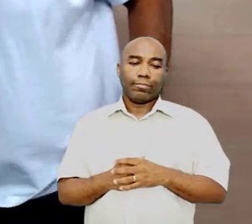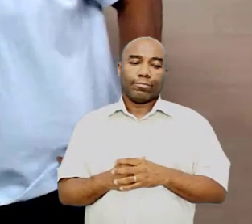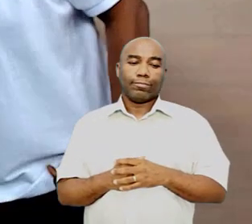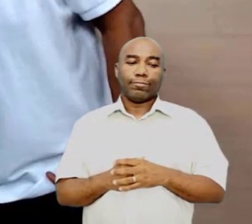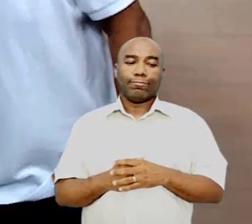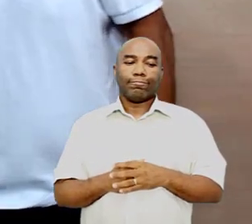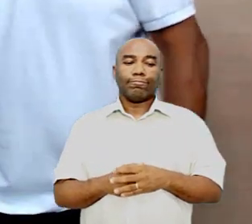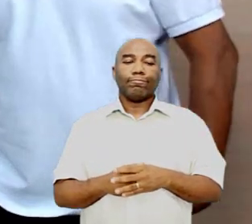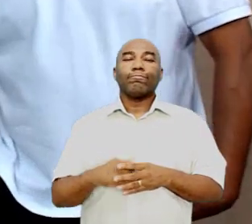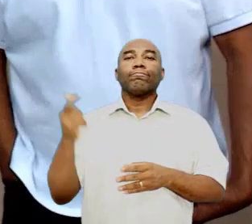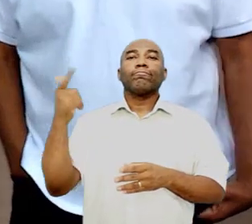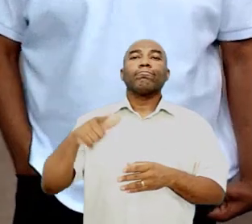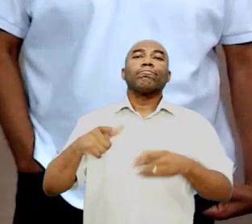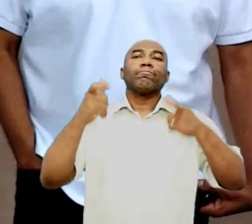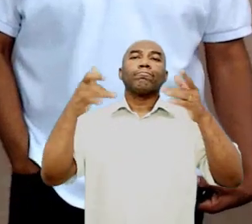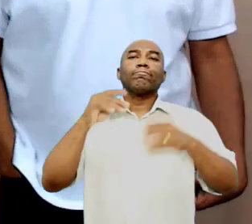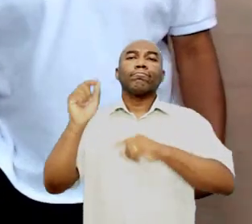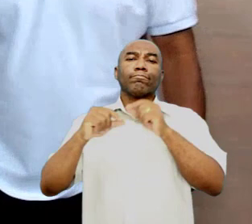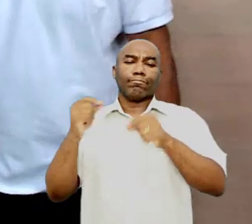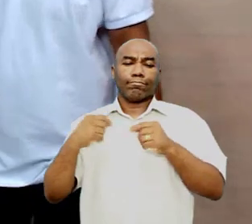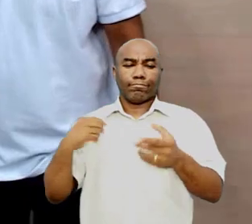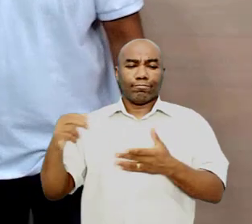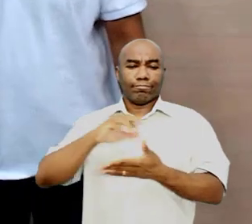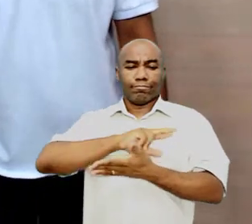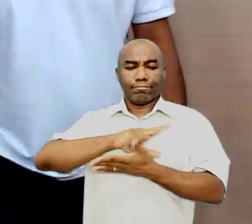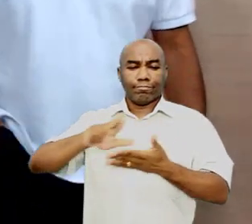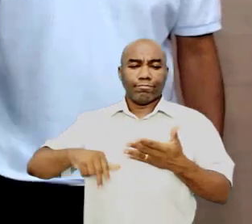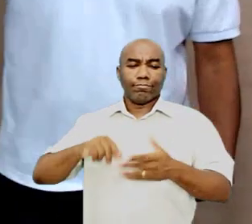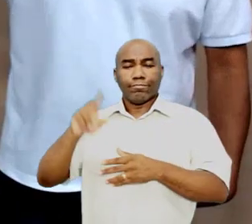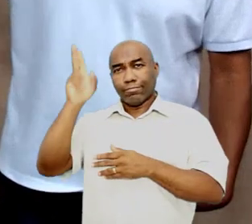Pessoal, qual é a função daquelas proteínas?